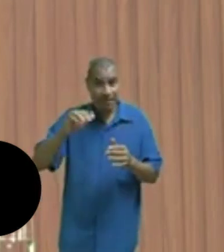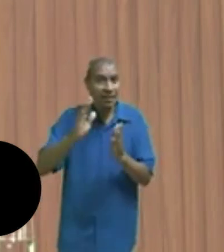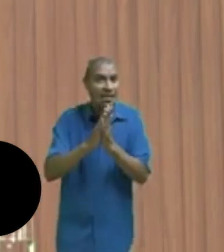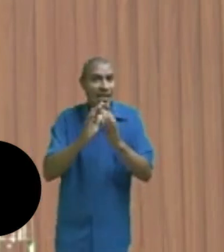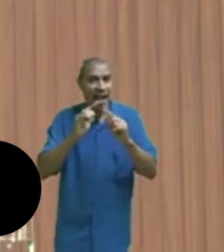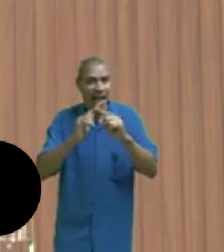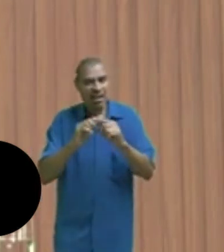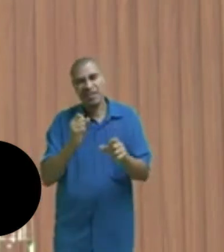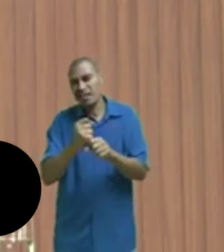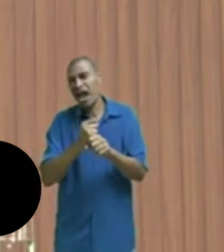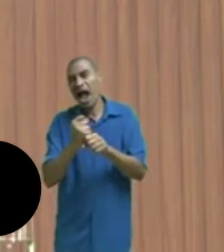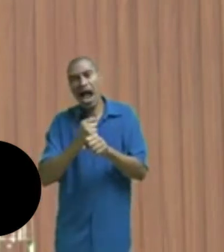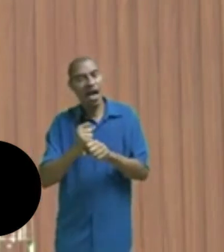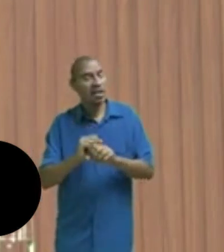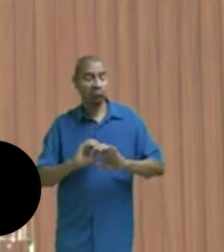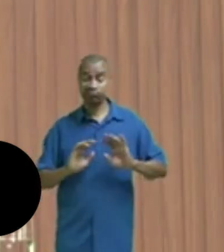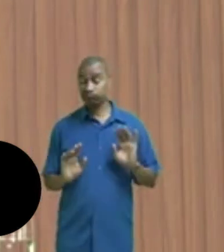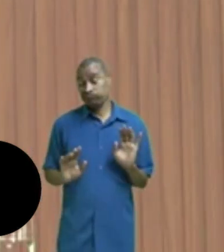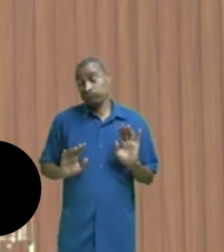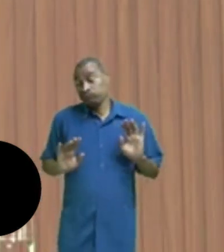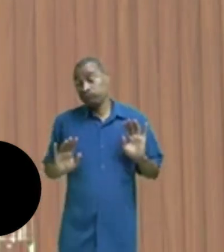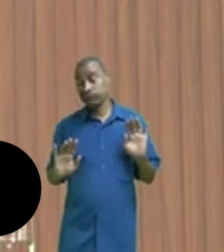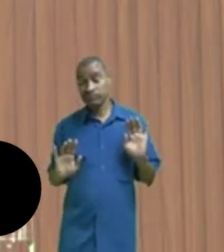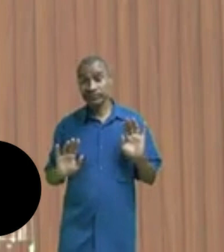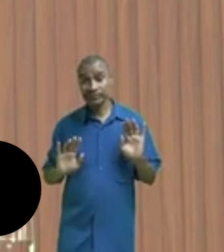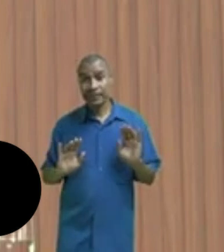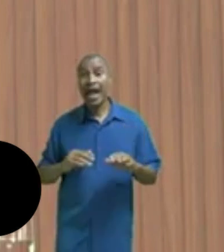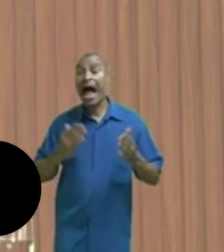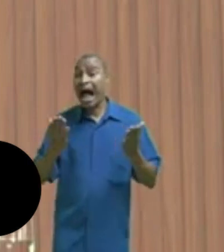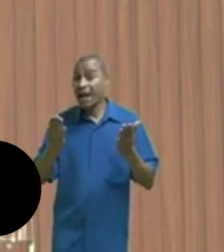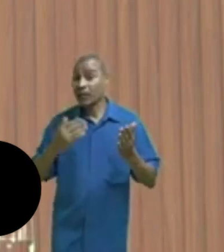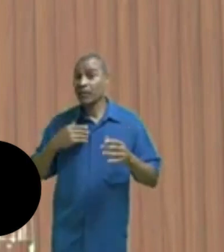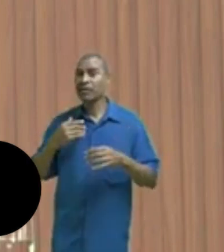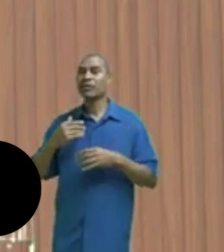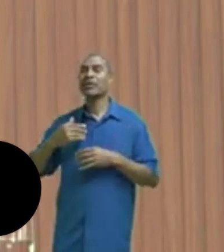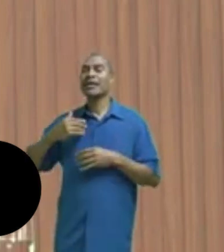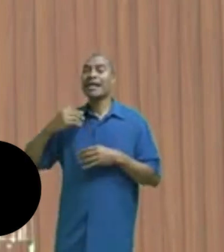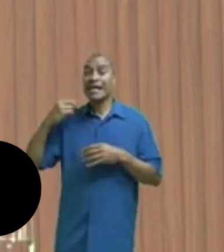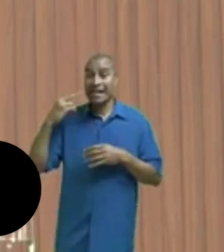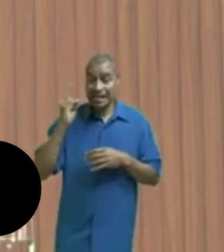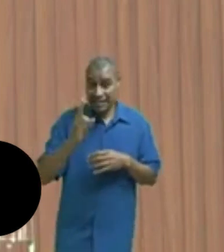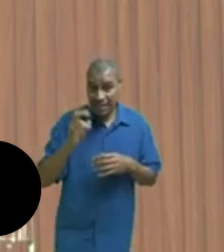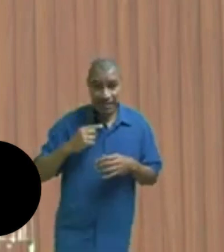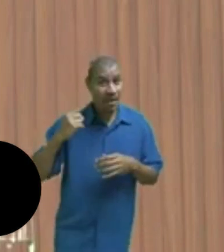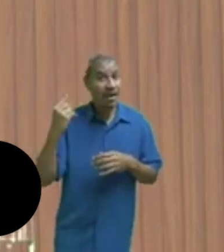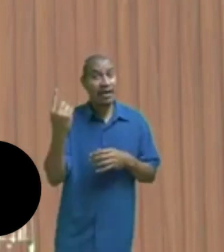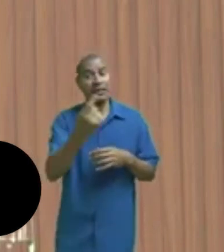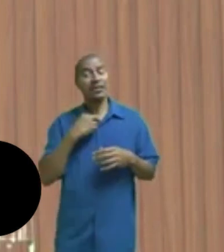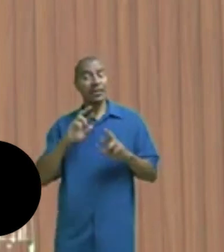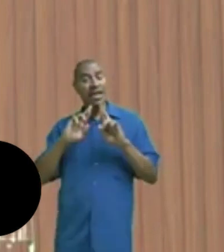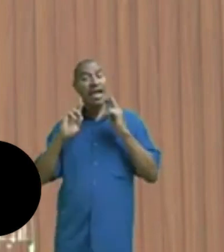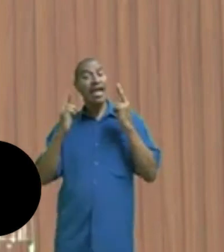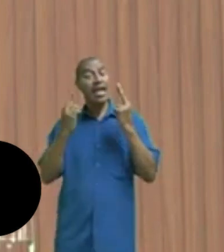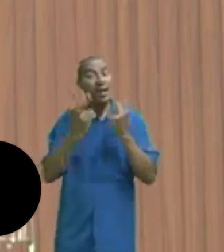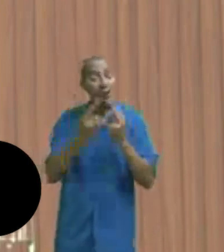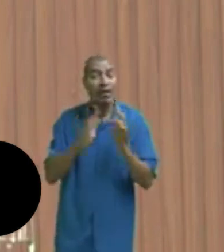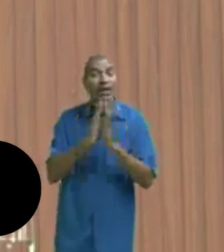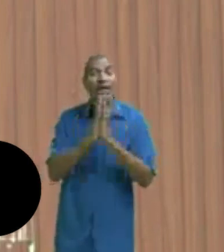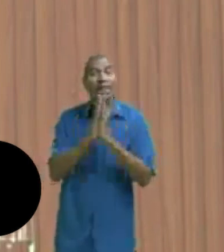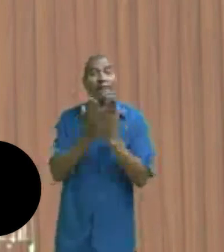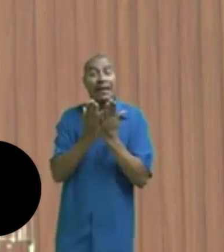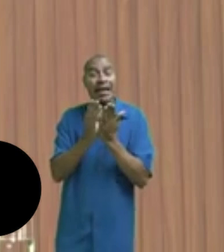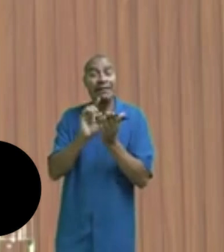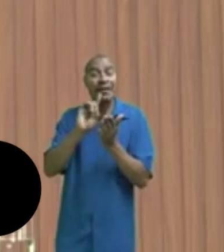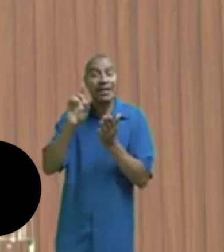anos, mas porque todas as vezes que nós estamos juntos e a palavra de Deus é